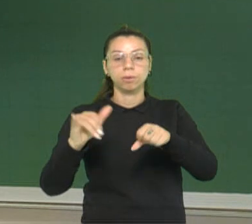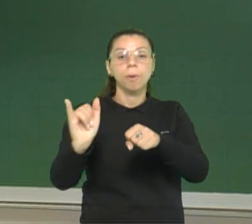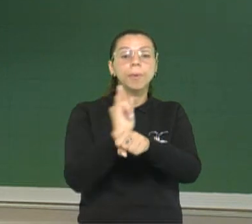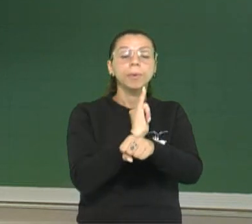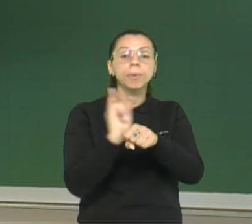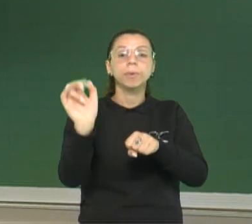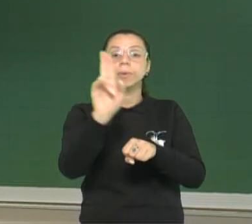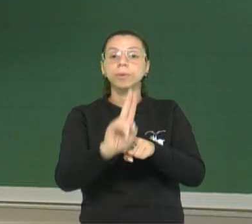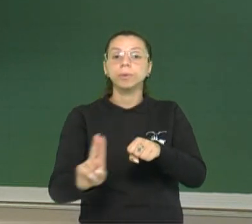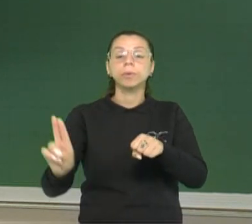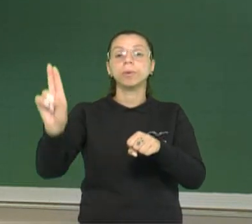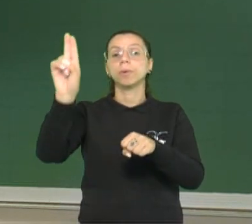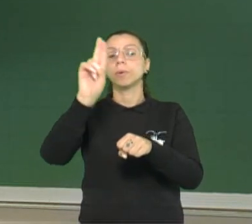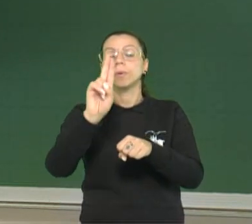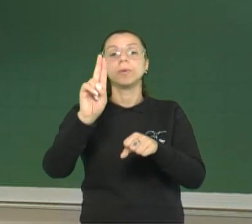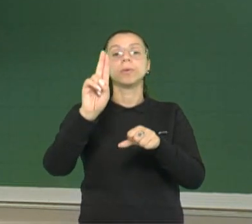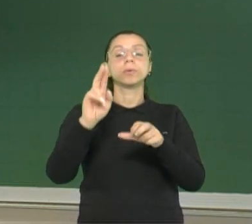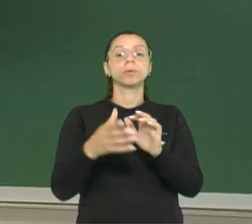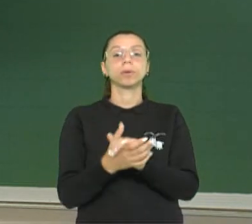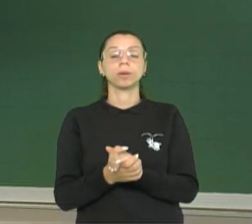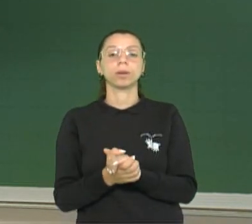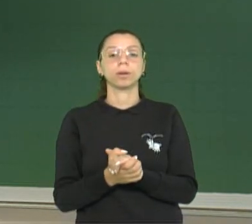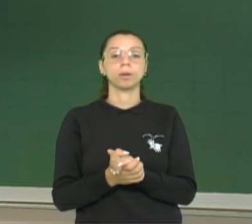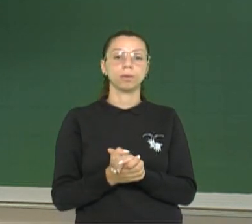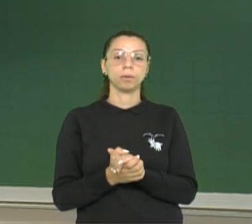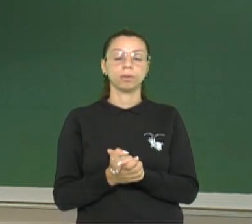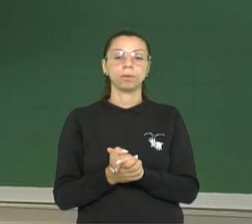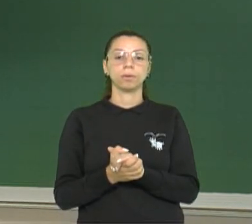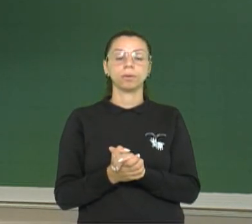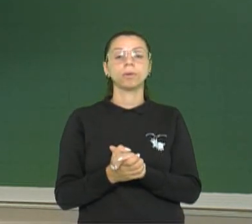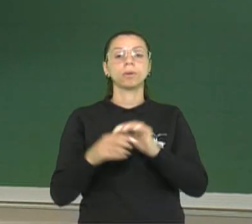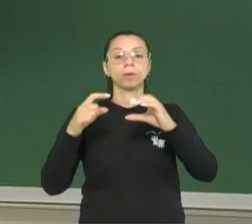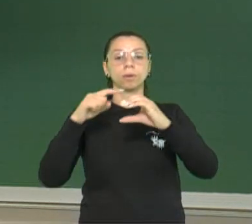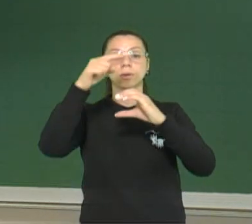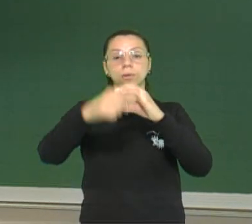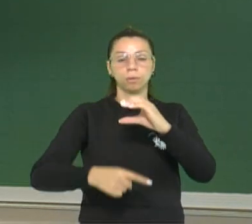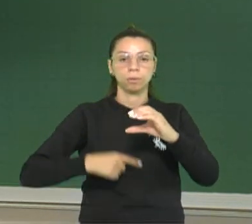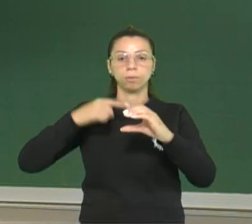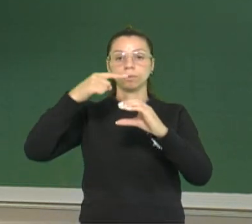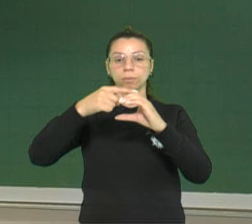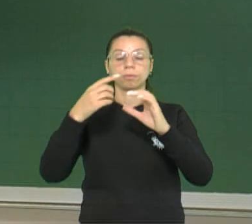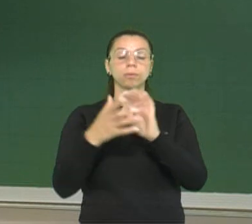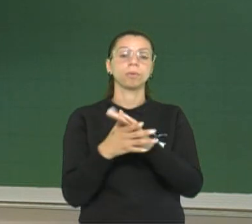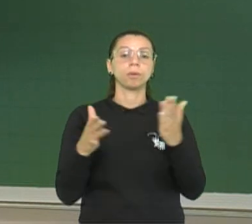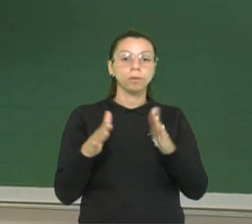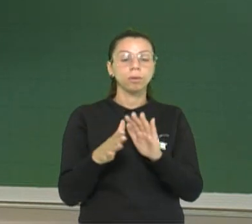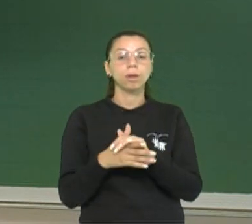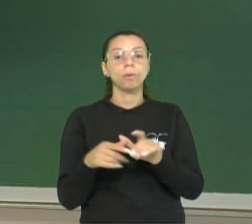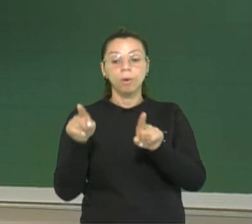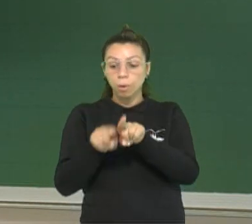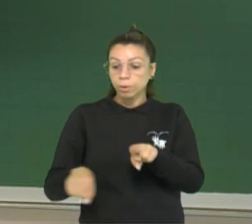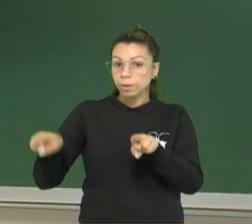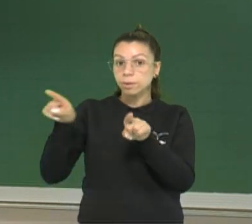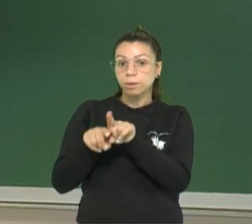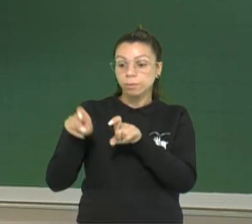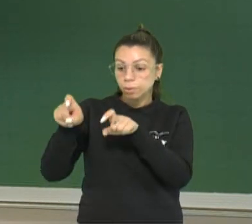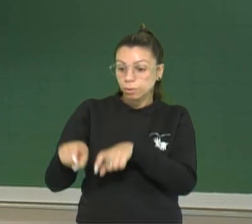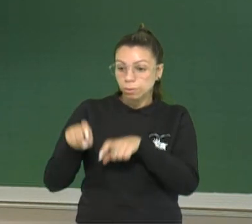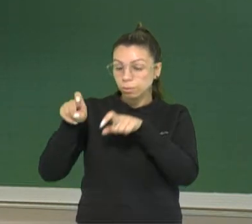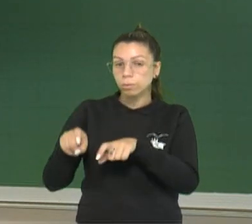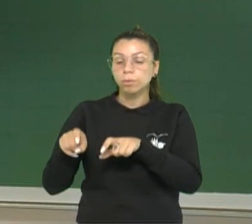de uso sustentável do solo. Rotação de cultura é você ter sempre uma área em descanso. Então você cultiva